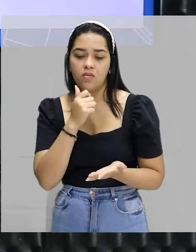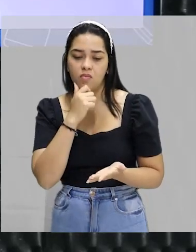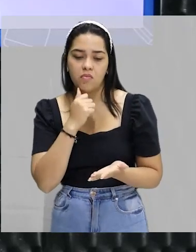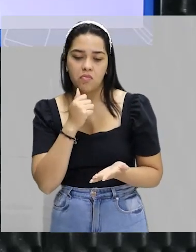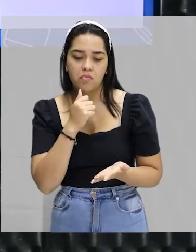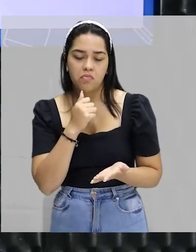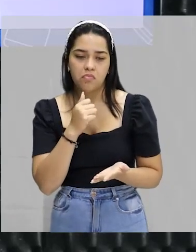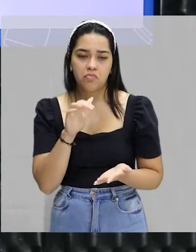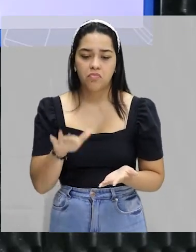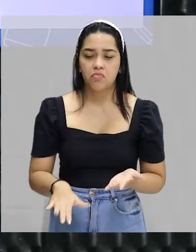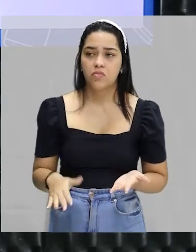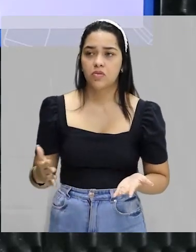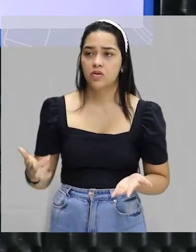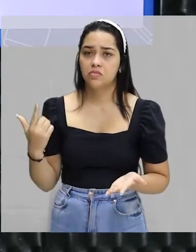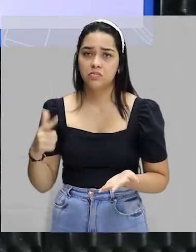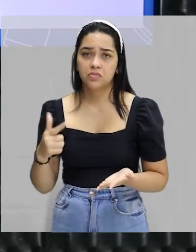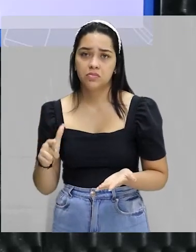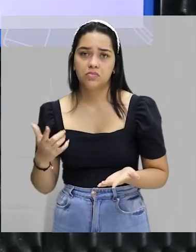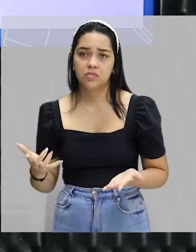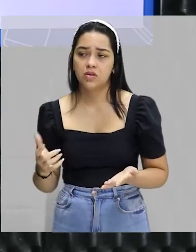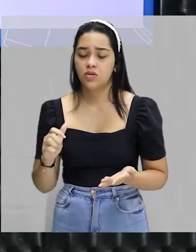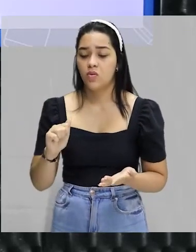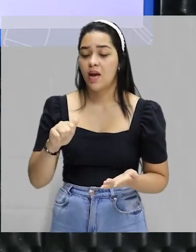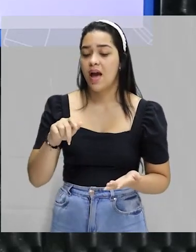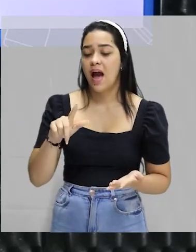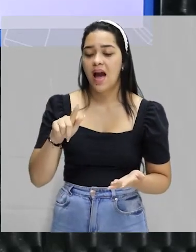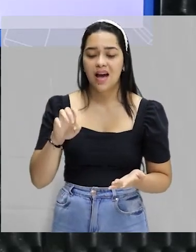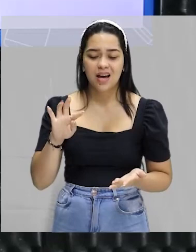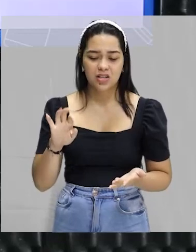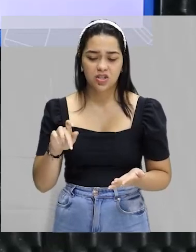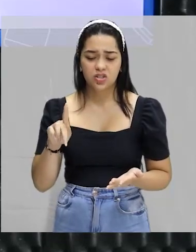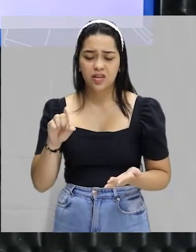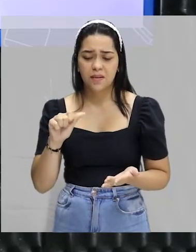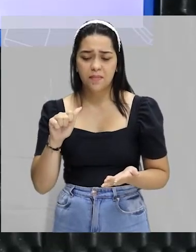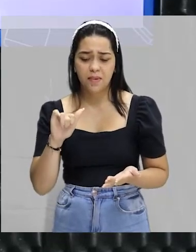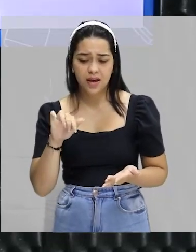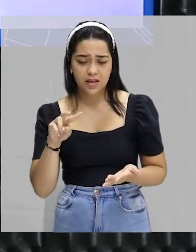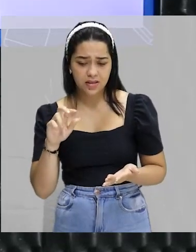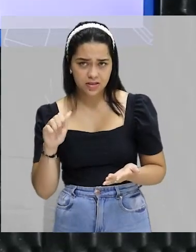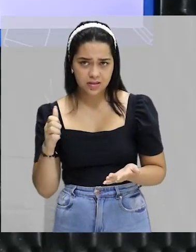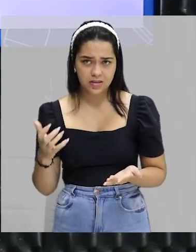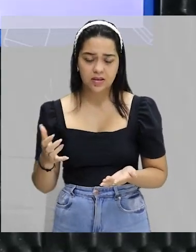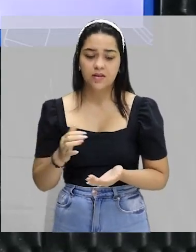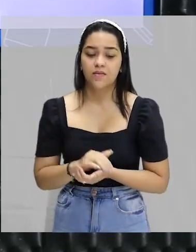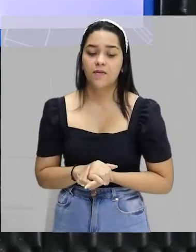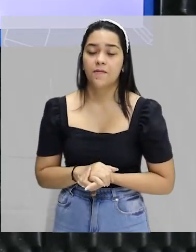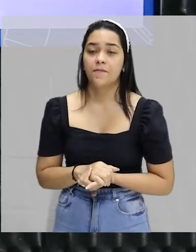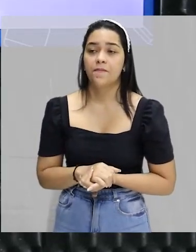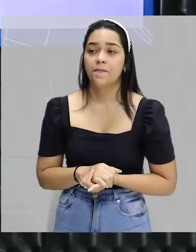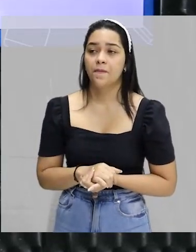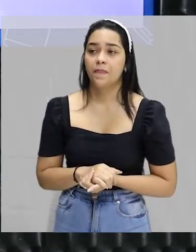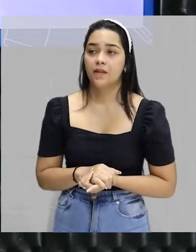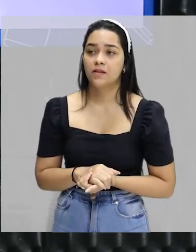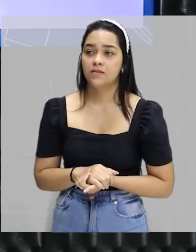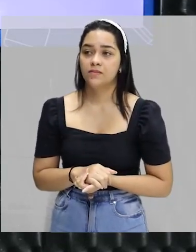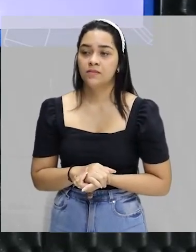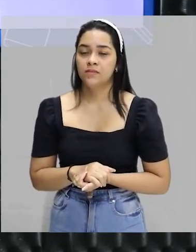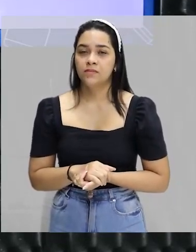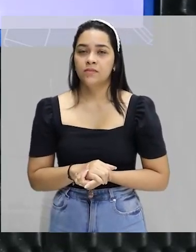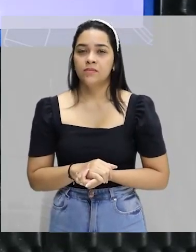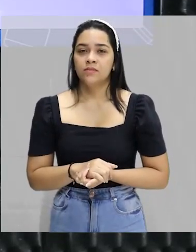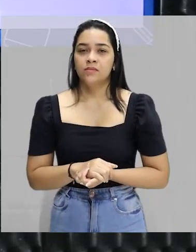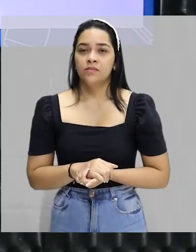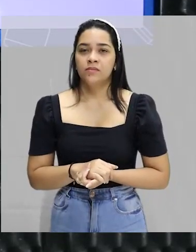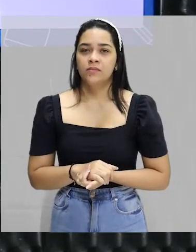tem, né, não é agente da passiva. A agente da passiva seria pelo garoto. Na voz passiva, o agente da passiva seria este